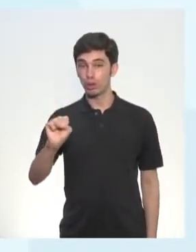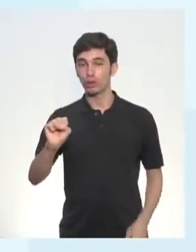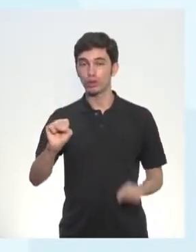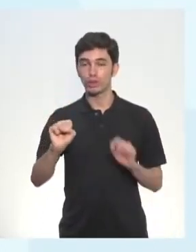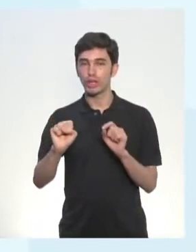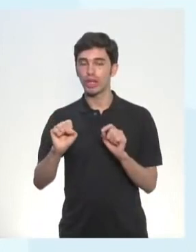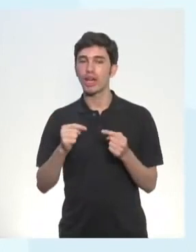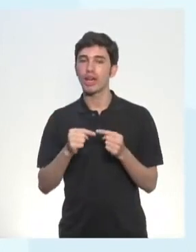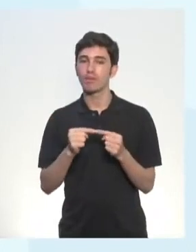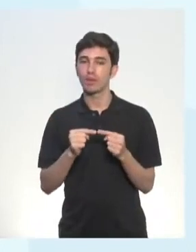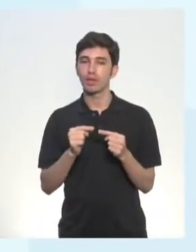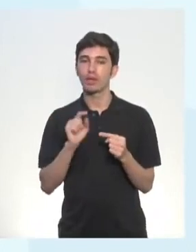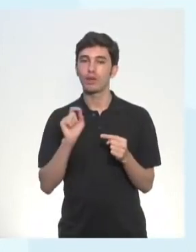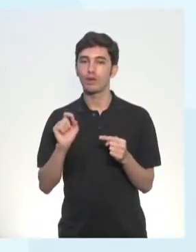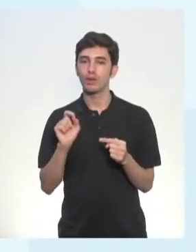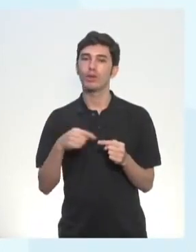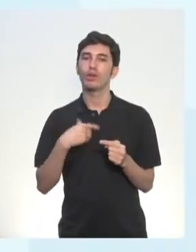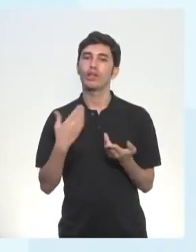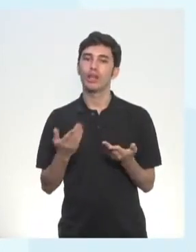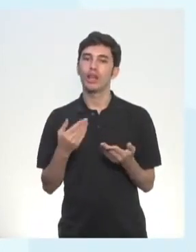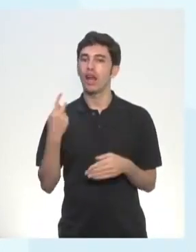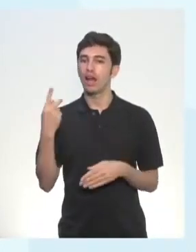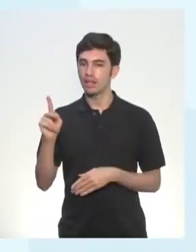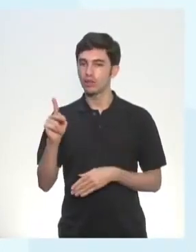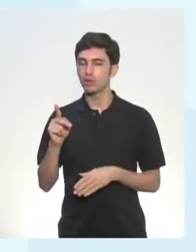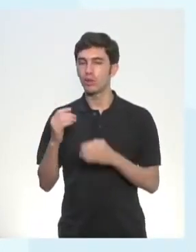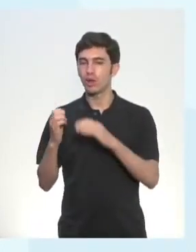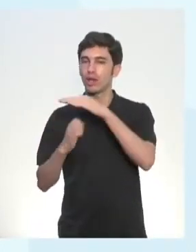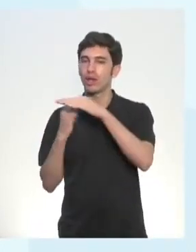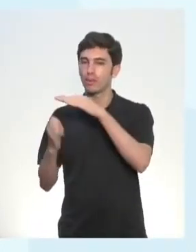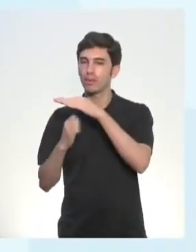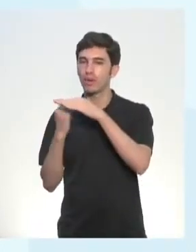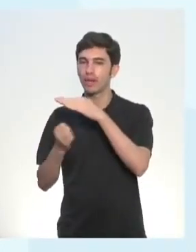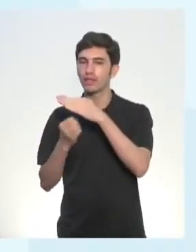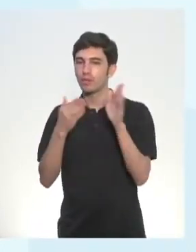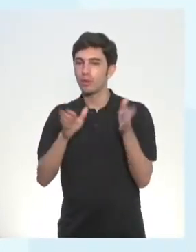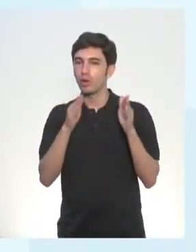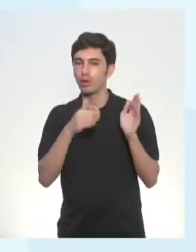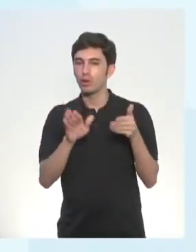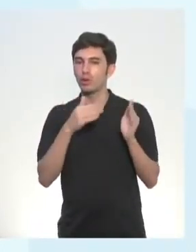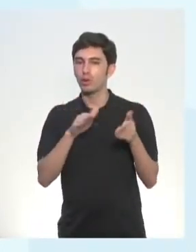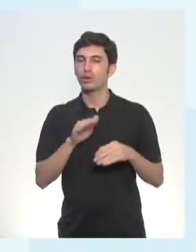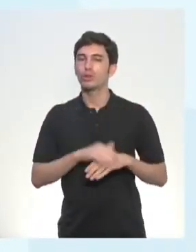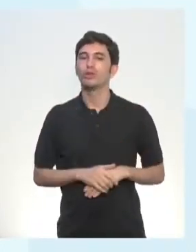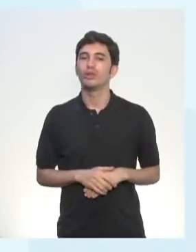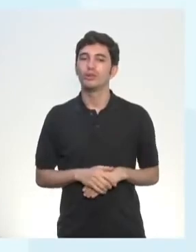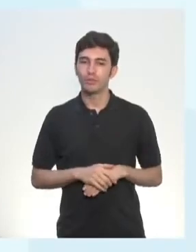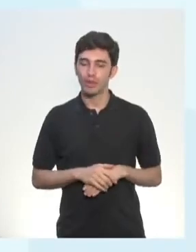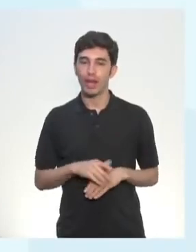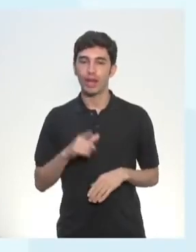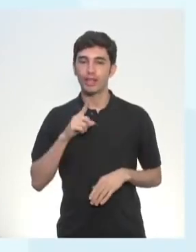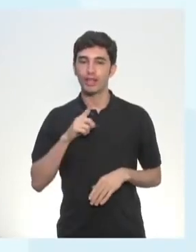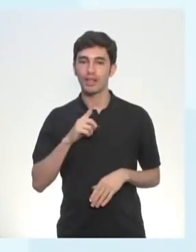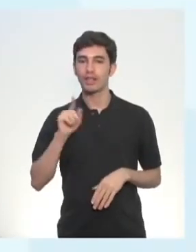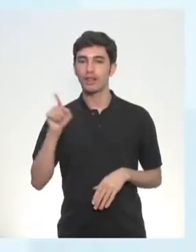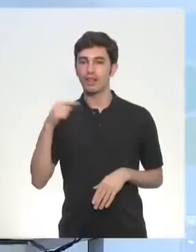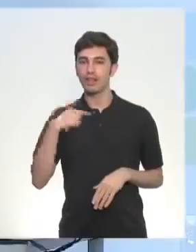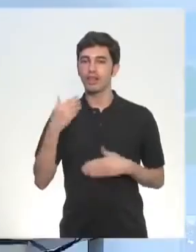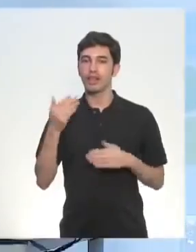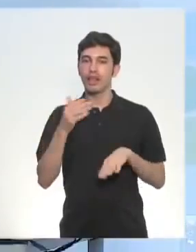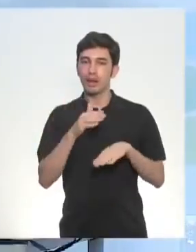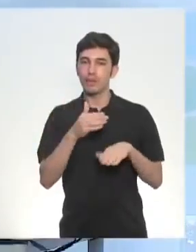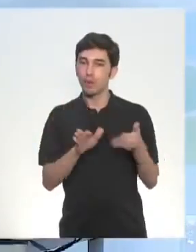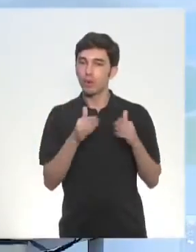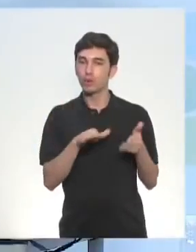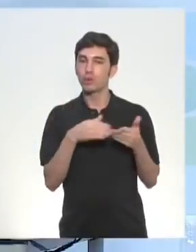terceira pessoa. E aí, o produce aqui, ele ganha um Szinho. Nossa Senhora, quanta gramática, né? Mas a gente está só revisando, porque vocês